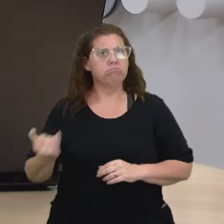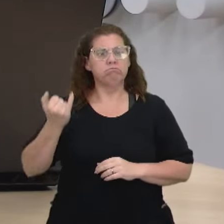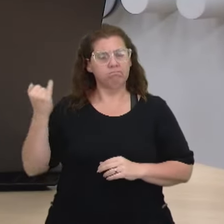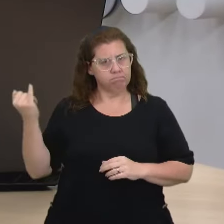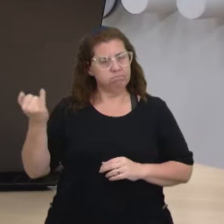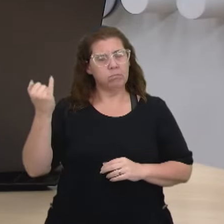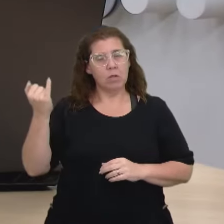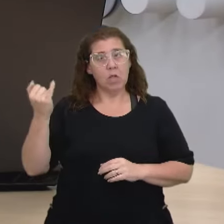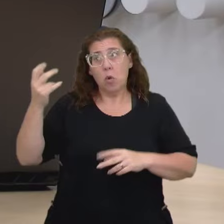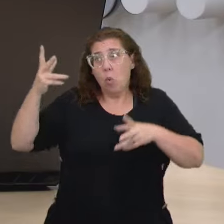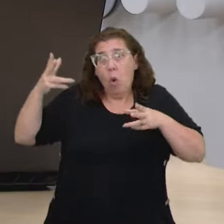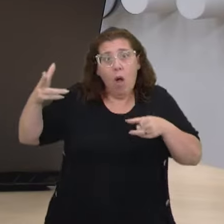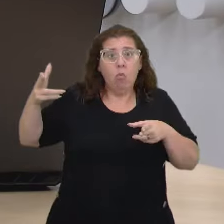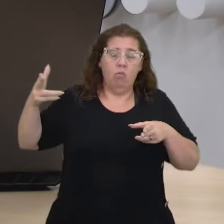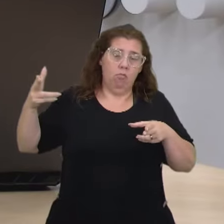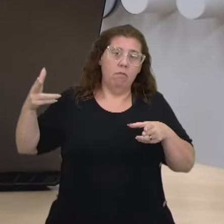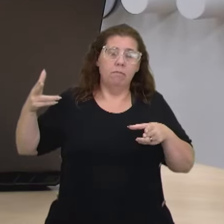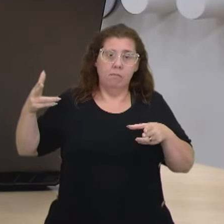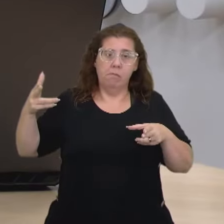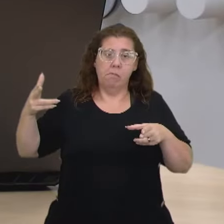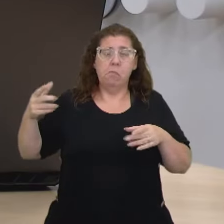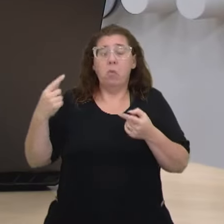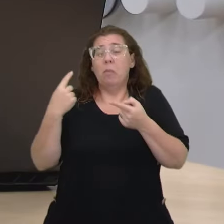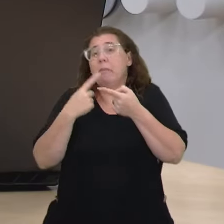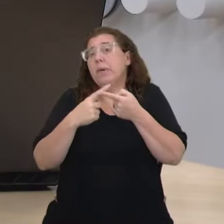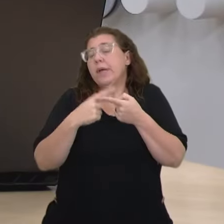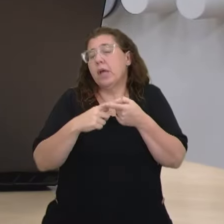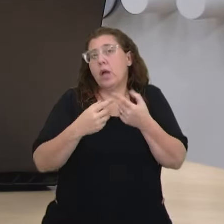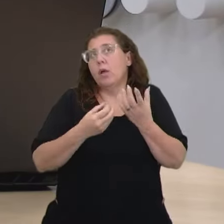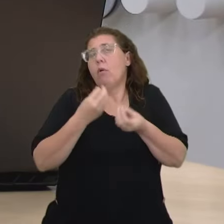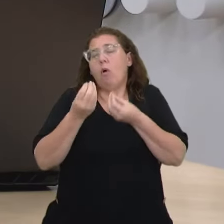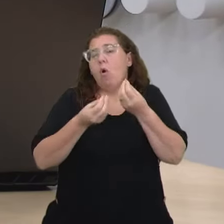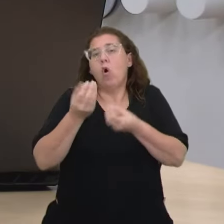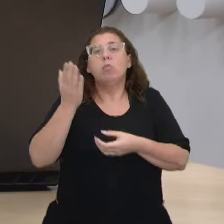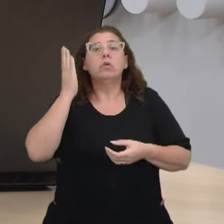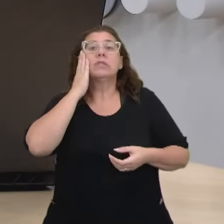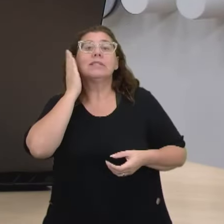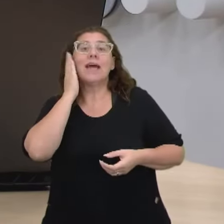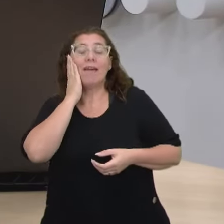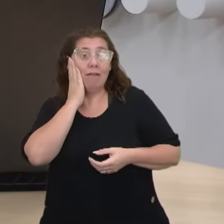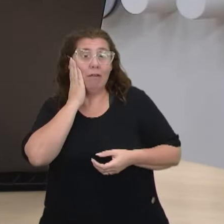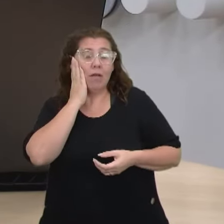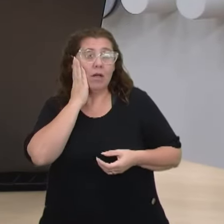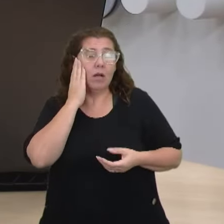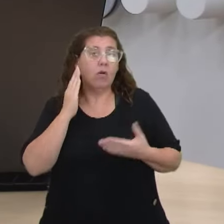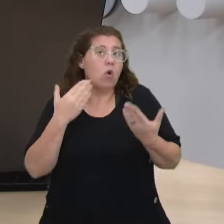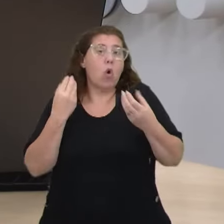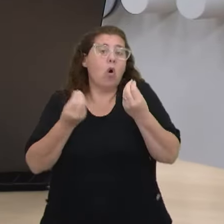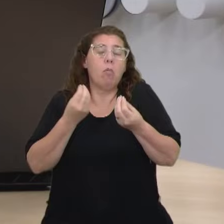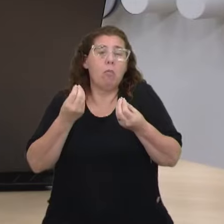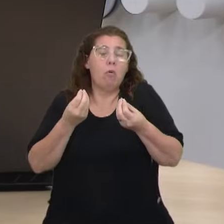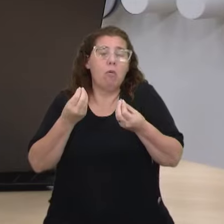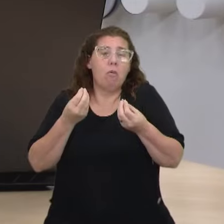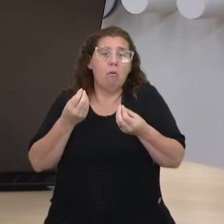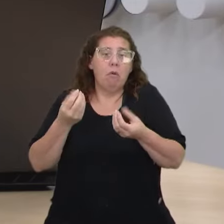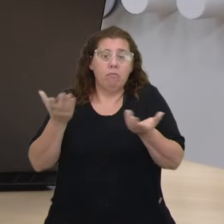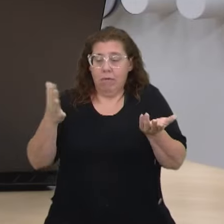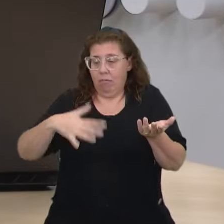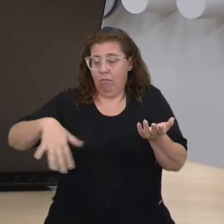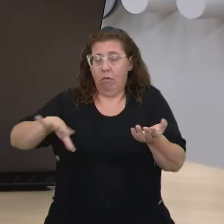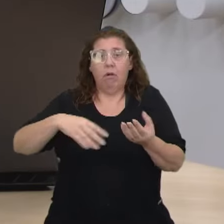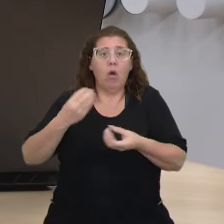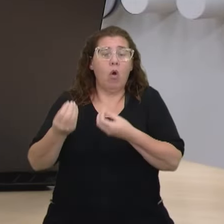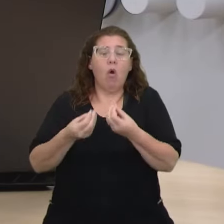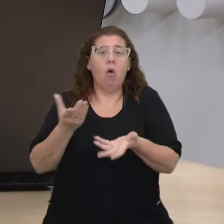fundamentalmente a mesma coisa. Por quê? Como é que a gente sabe disso? Como é que a gente pode verificar isso no plano da realidade,